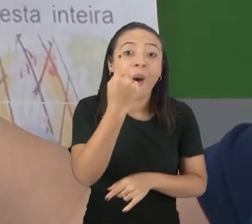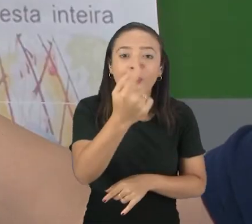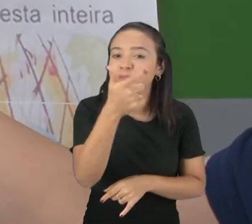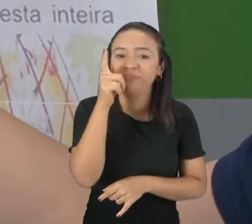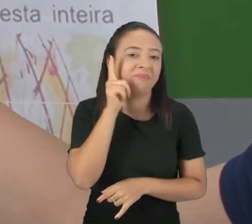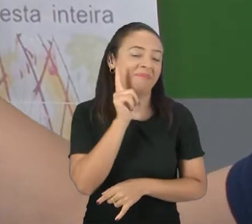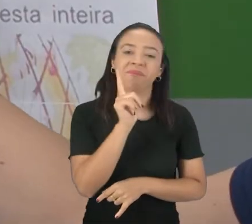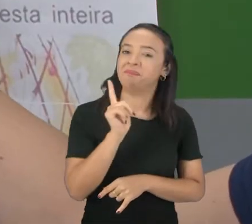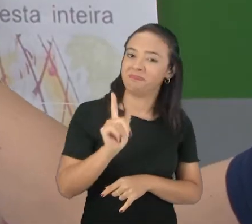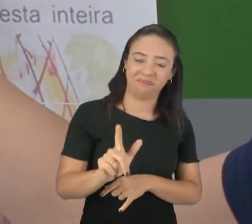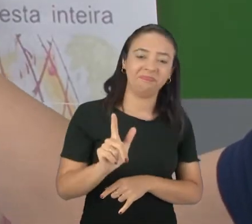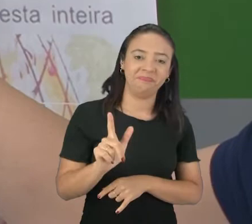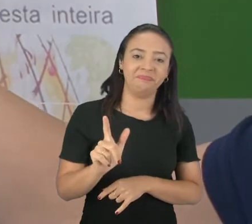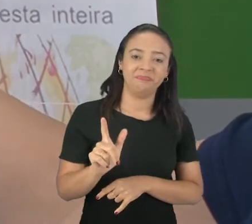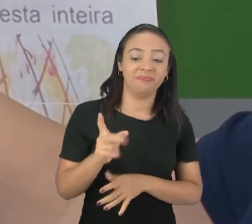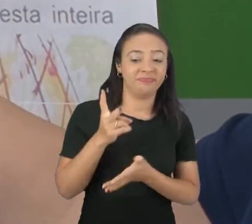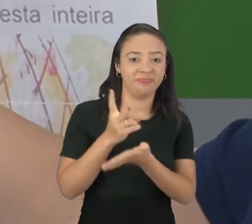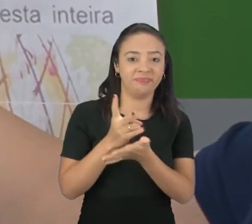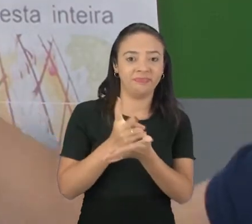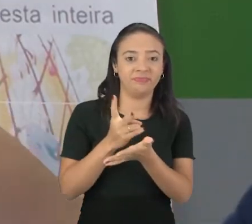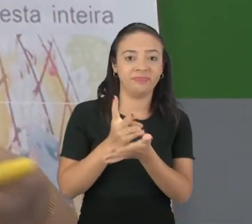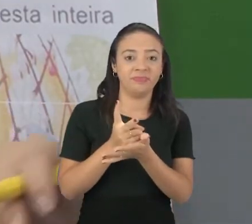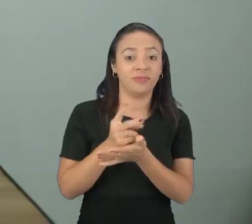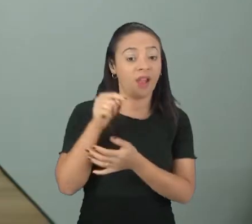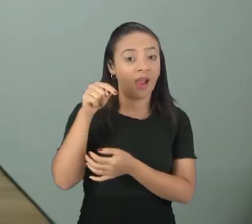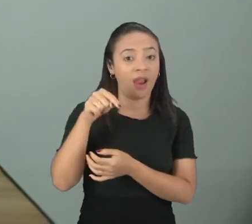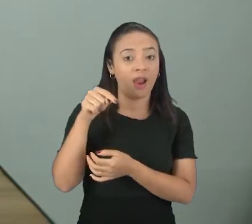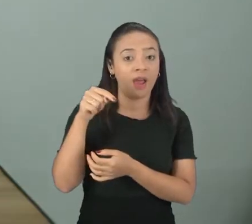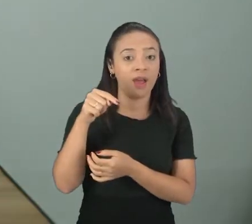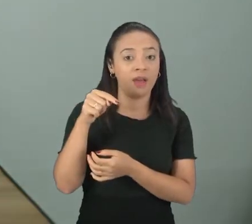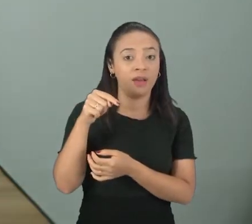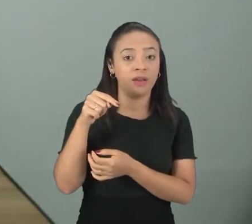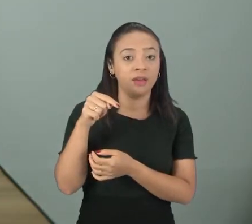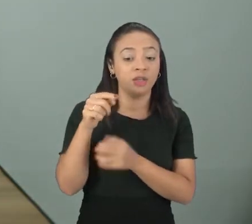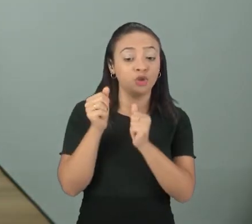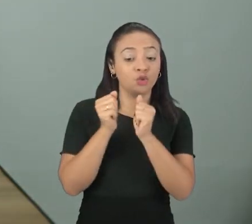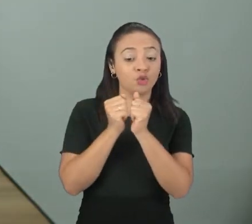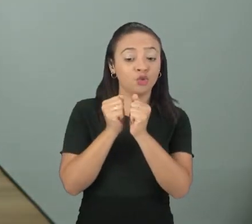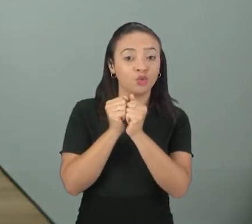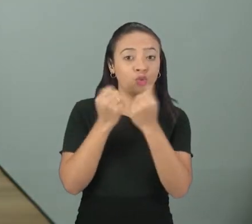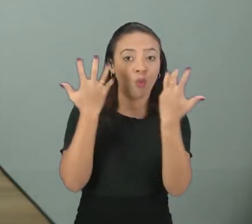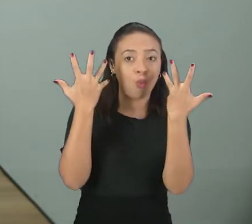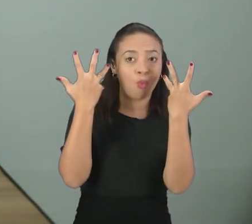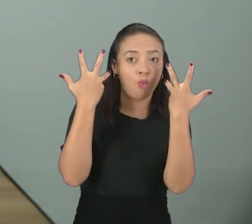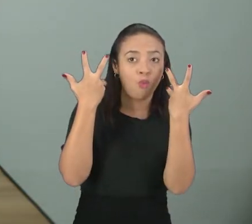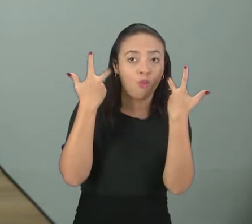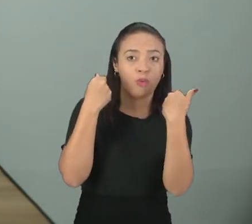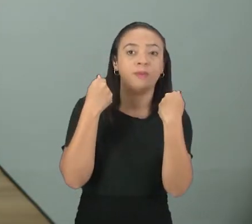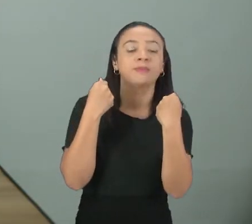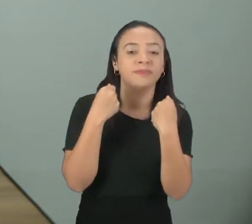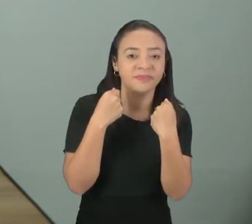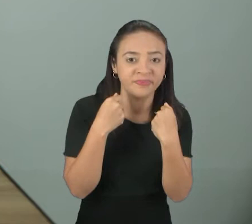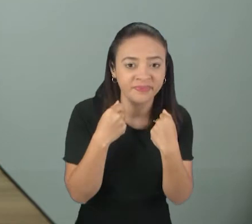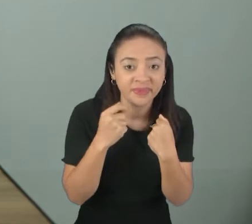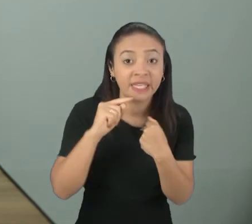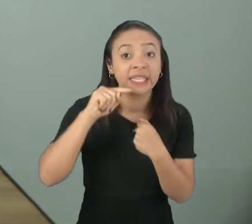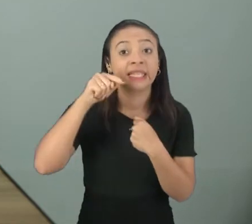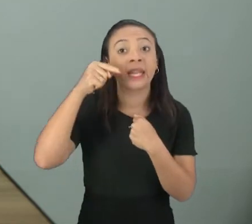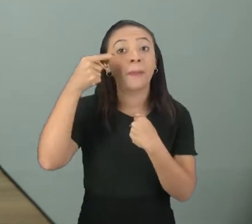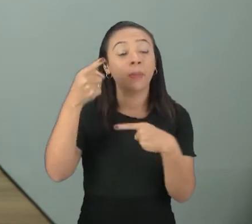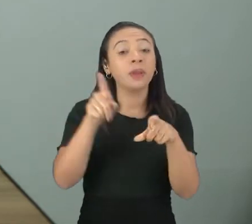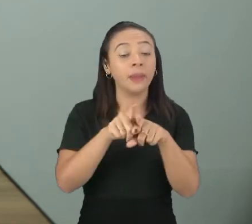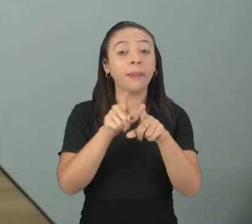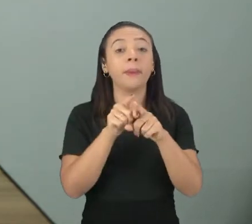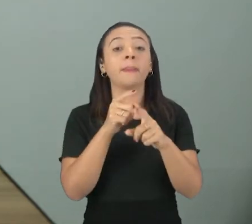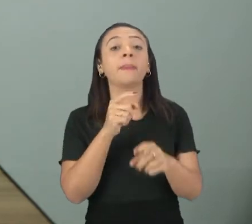um ratinho, né? Que fica na história com o leão, né? E depois nós